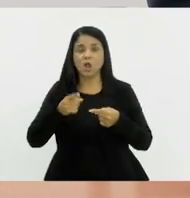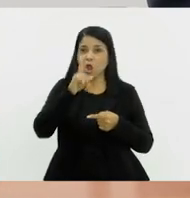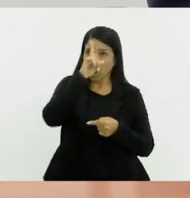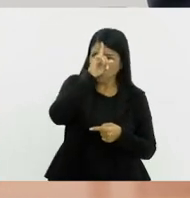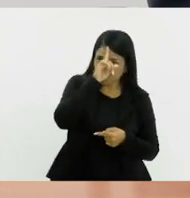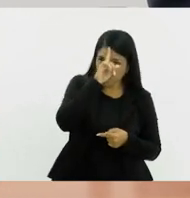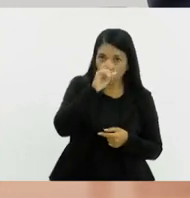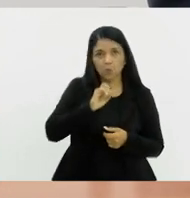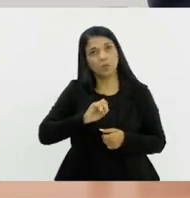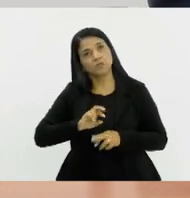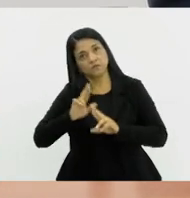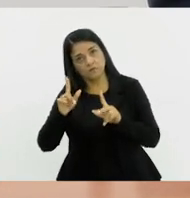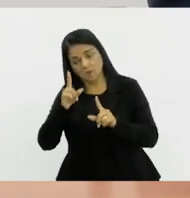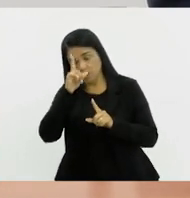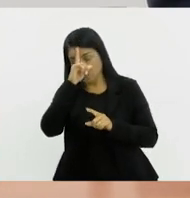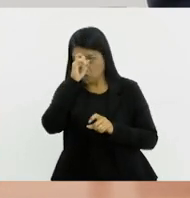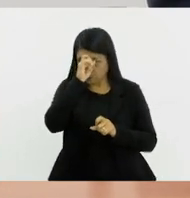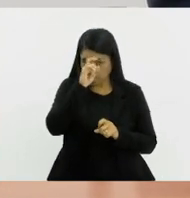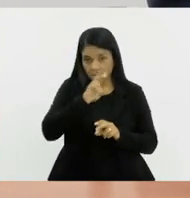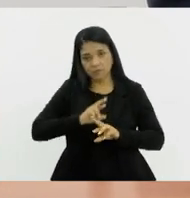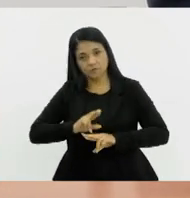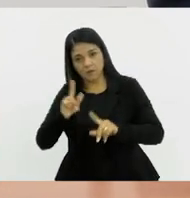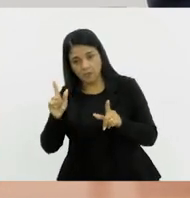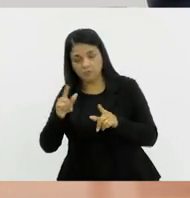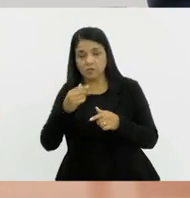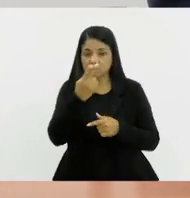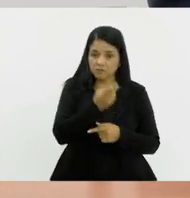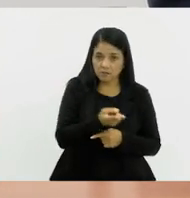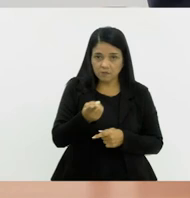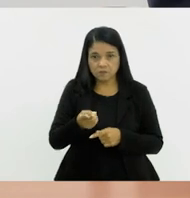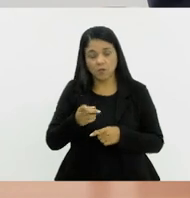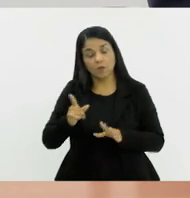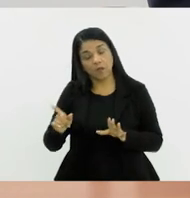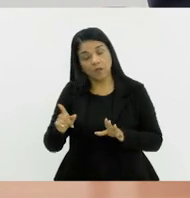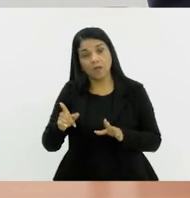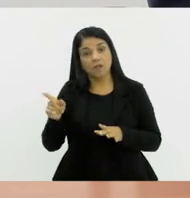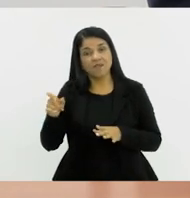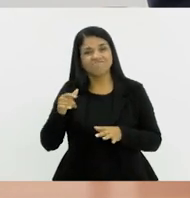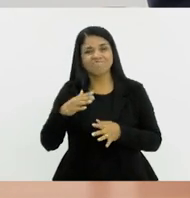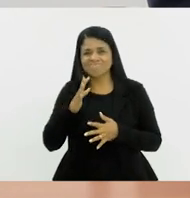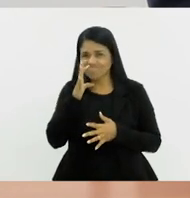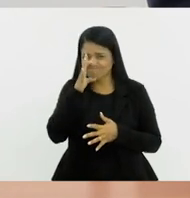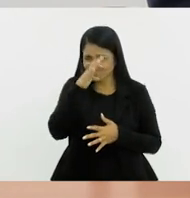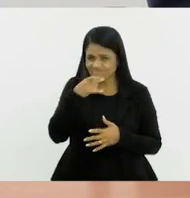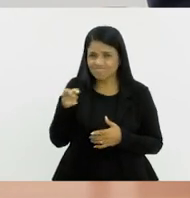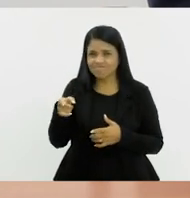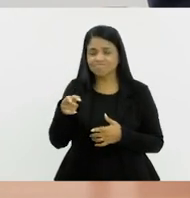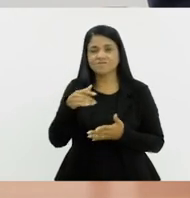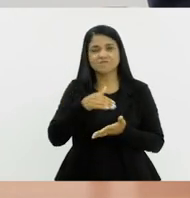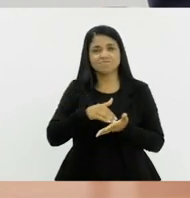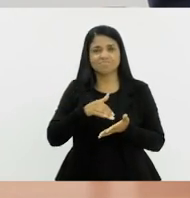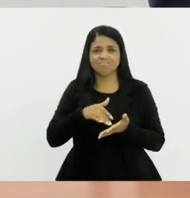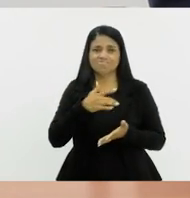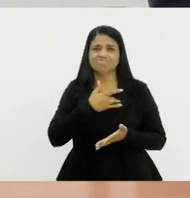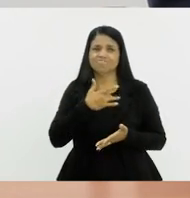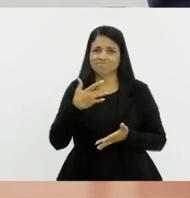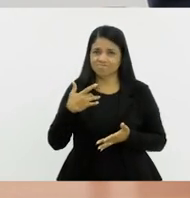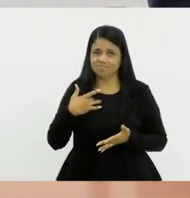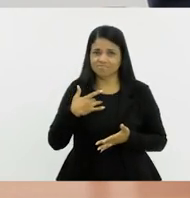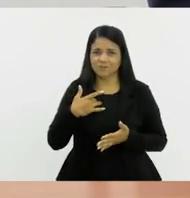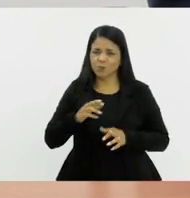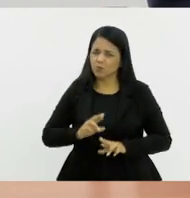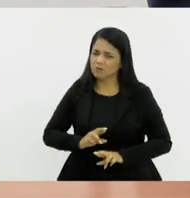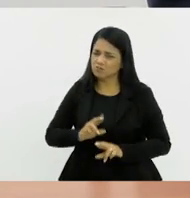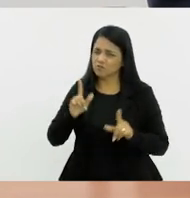não é um hospital, vai ser um hospital, é de internação, né? E assim, sempre houve uma resistência por parte da Secretaria de Estado de Saúde, no sentido de que não é uma